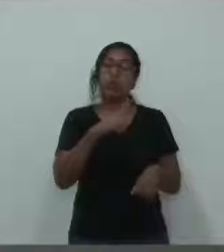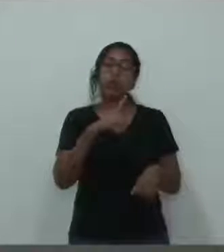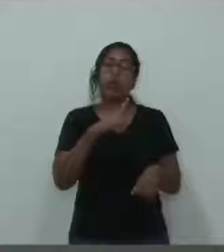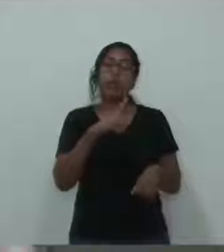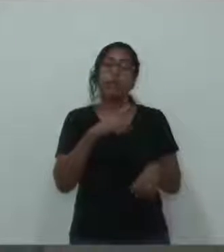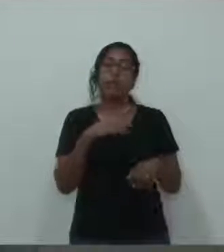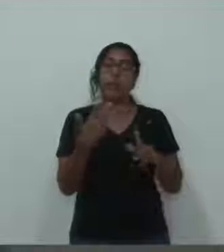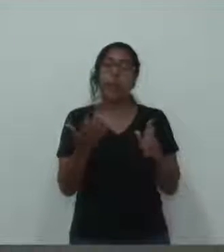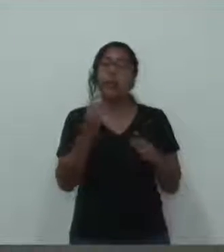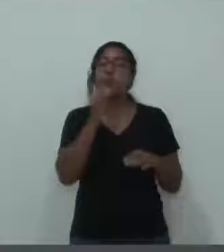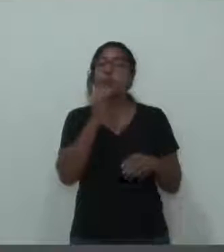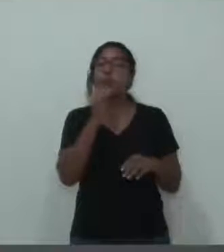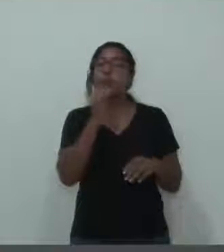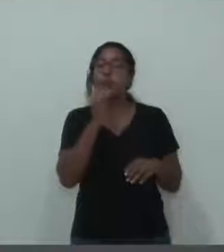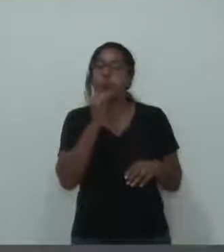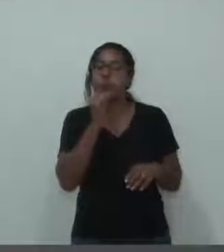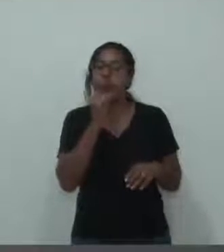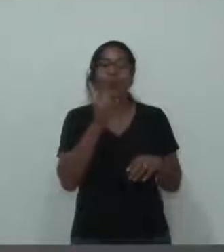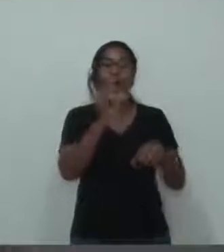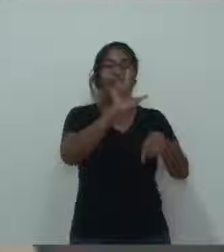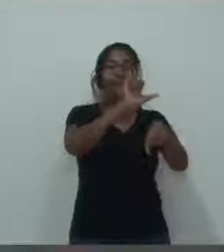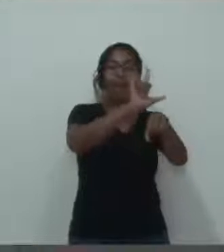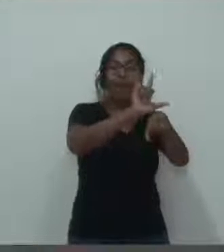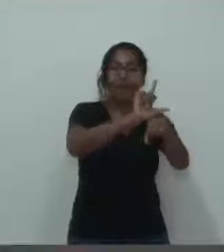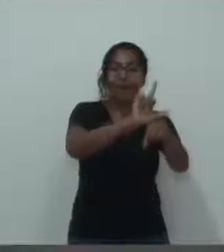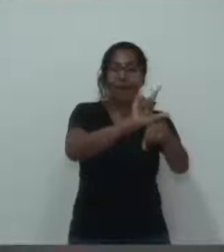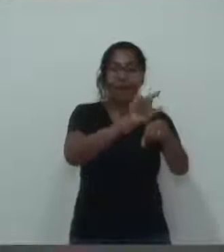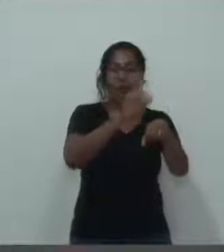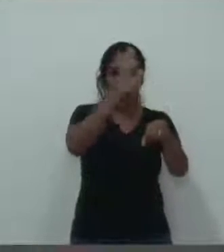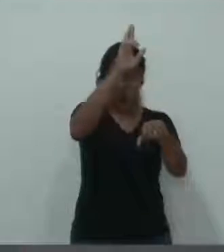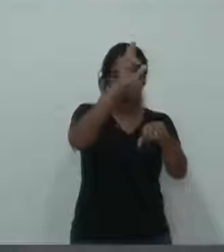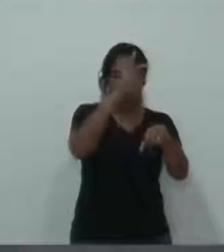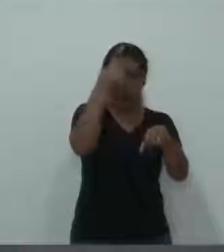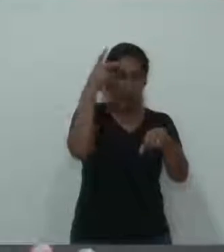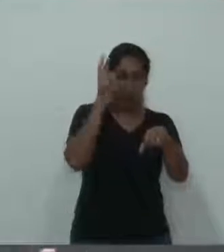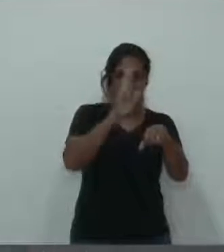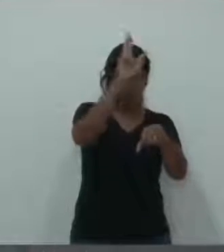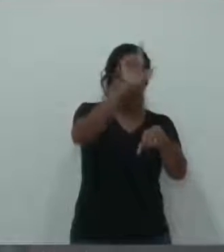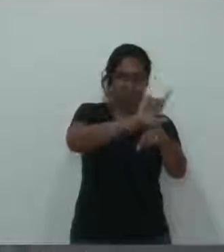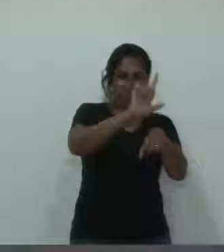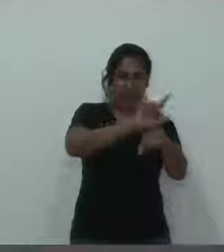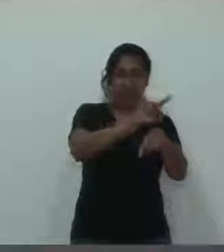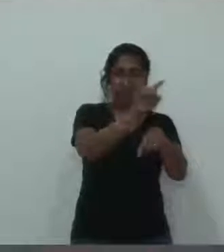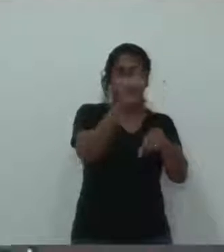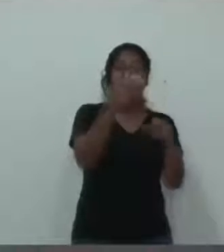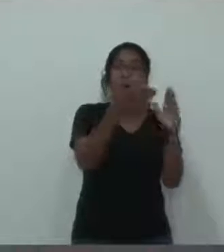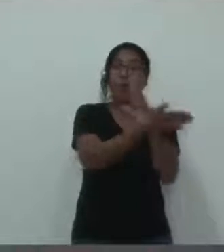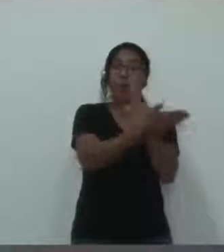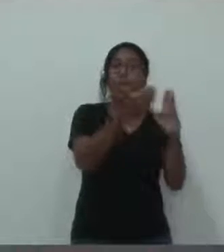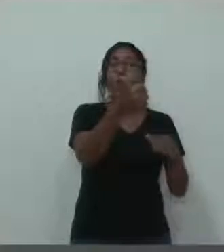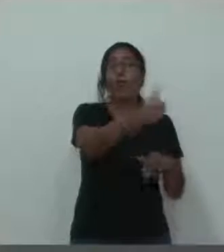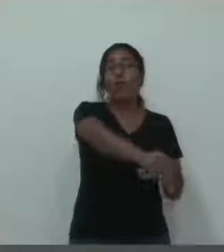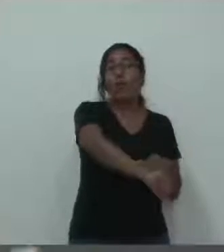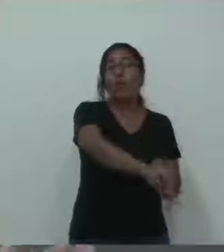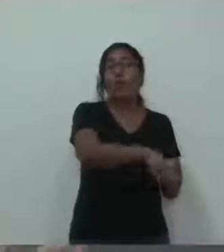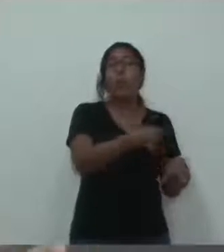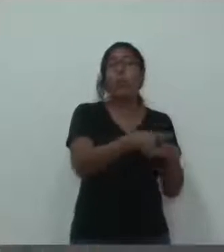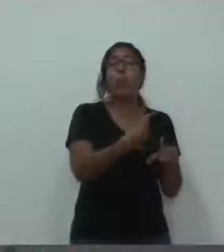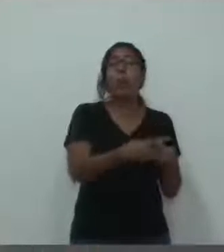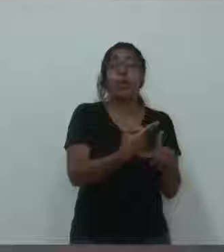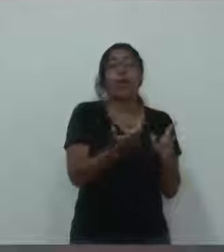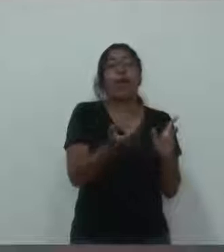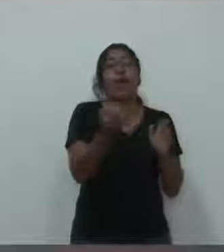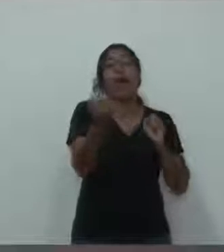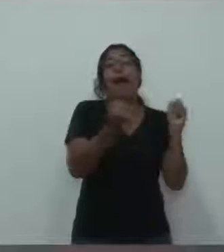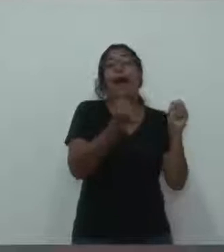de mobilidade, que maus lojistas prejudicam todos os bons lojistas. Exemplo do estacionamento da Zona Azul e estacionamento